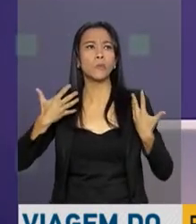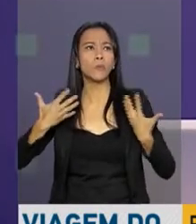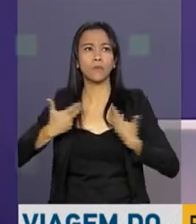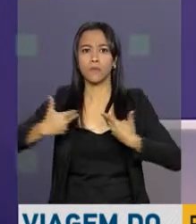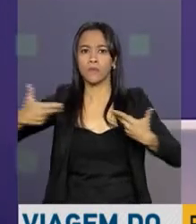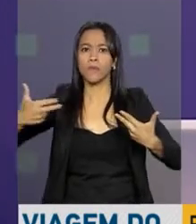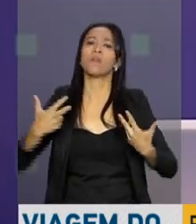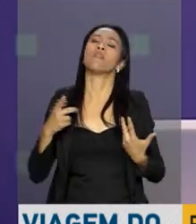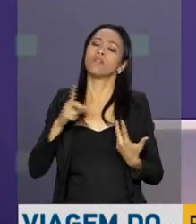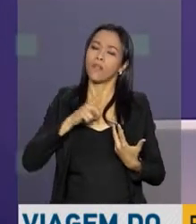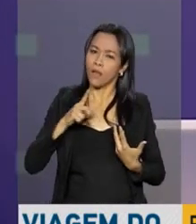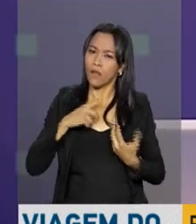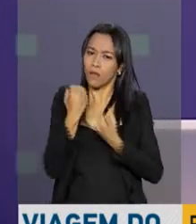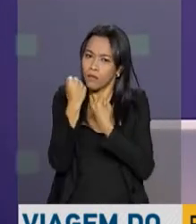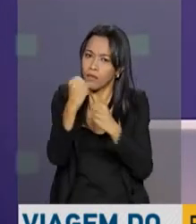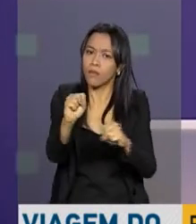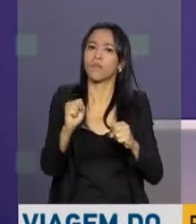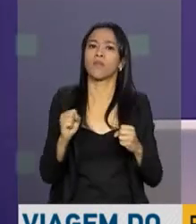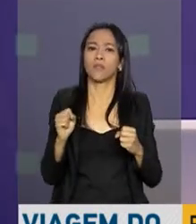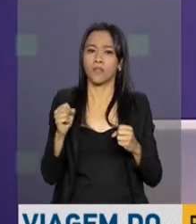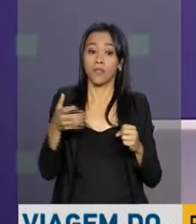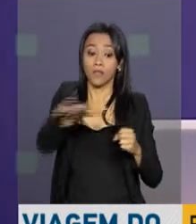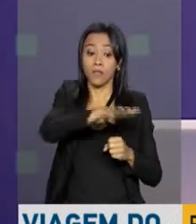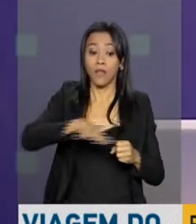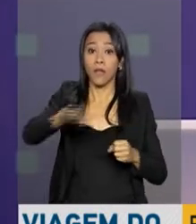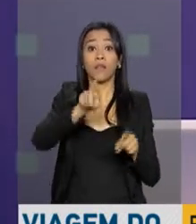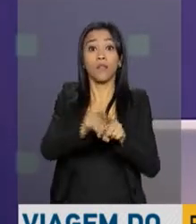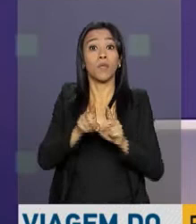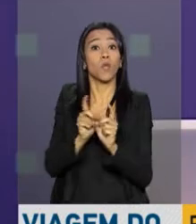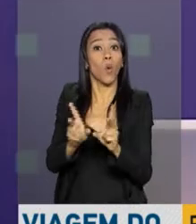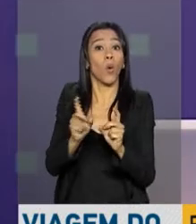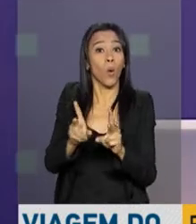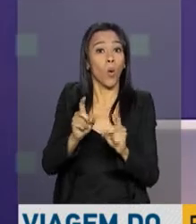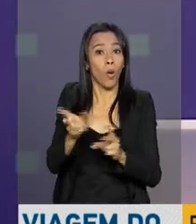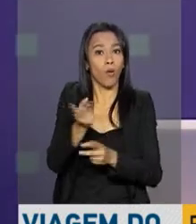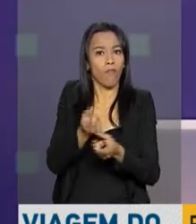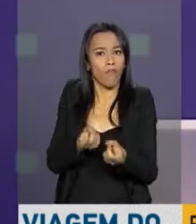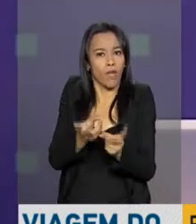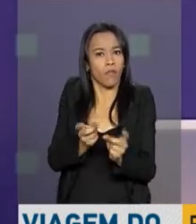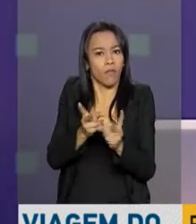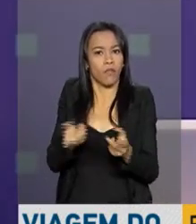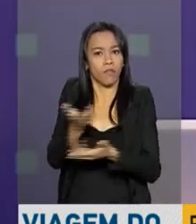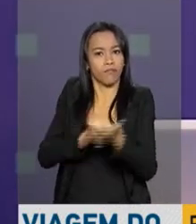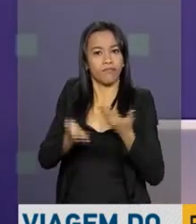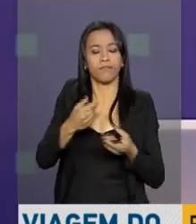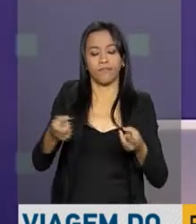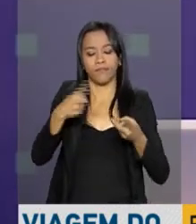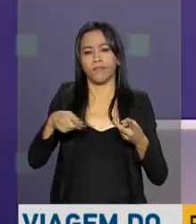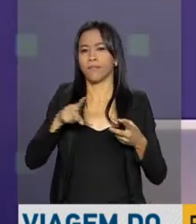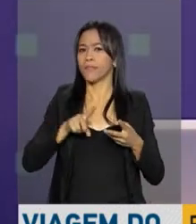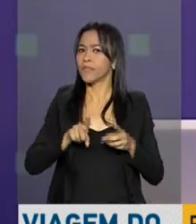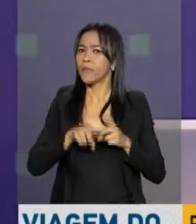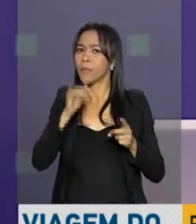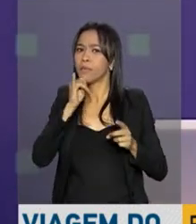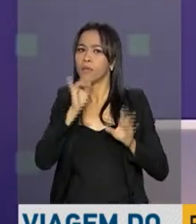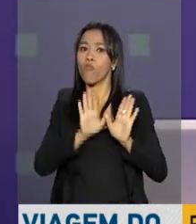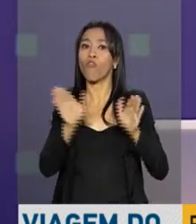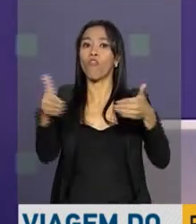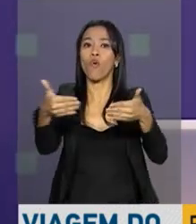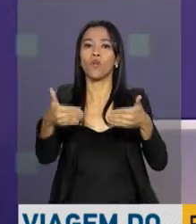sistema multilateral de comércio e à articulação em foros como o